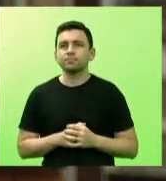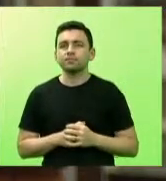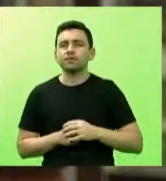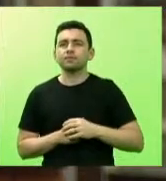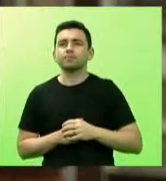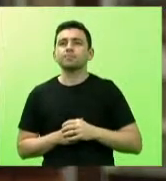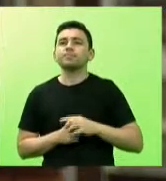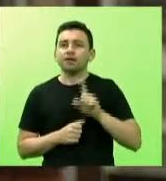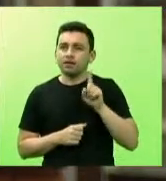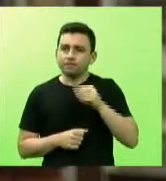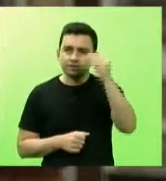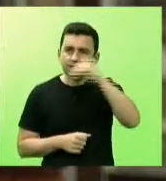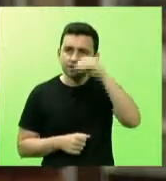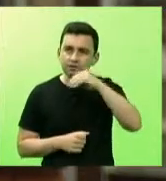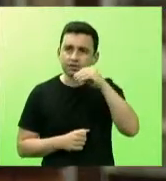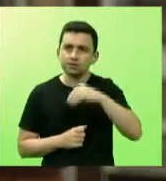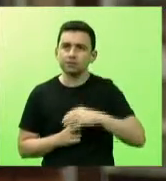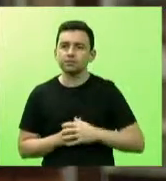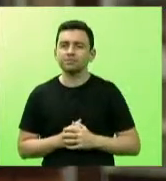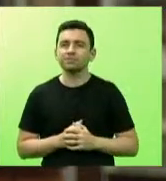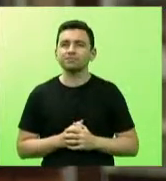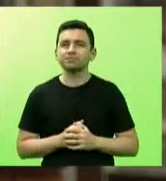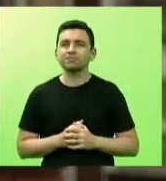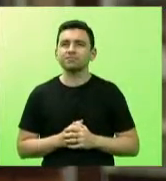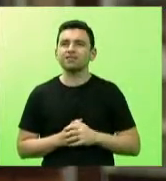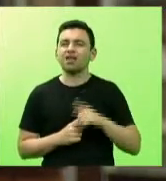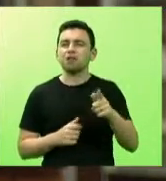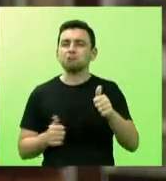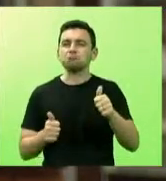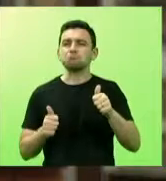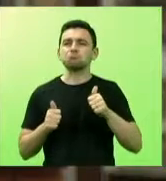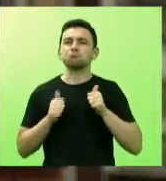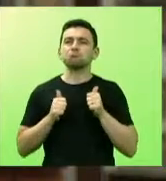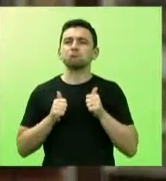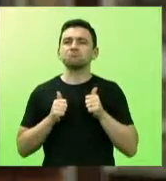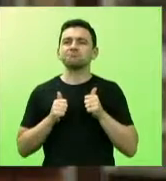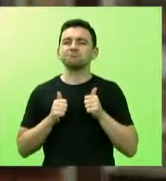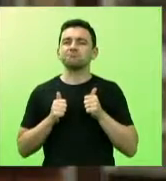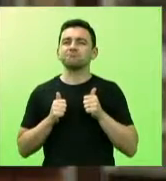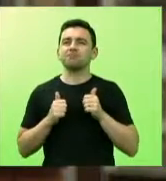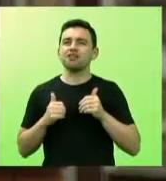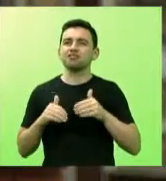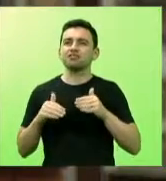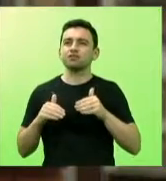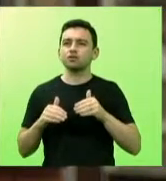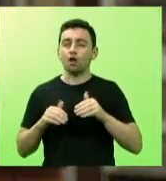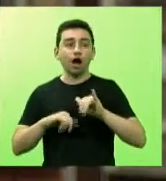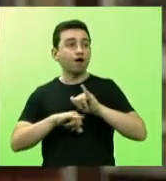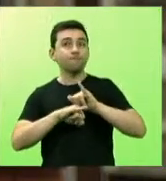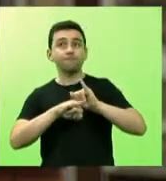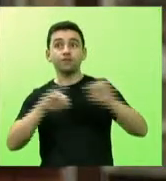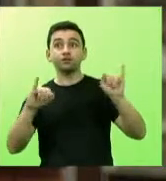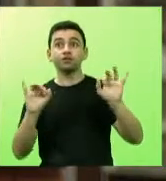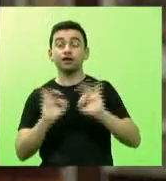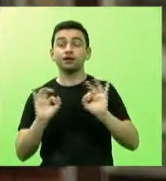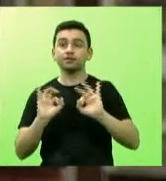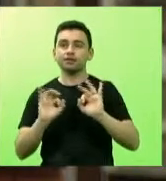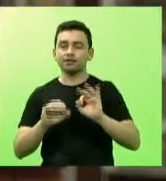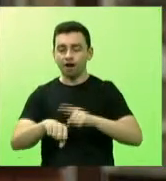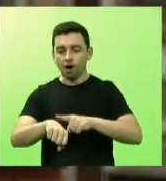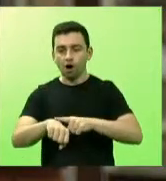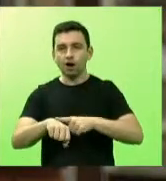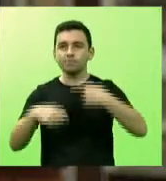Ele foi fraco. Ele foi passivo. Ele não tornou público quando deveria.